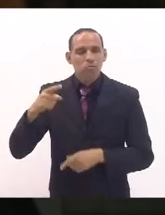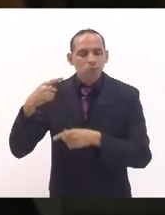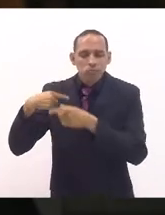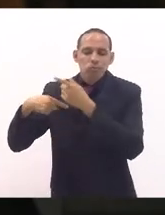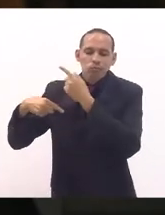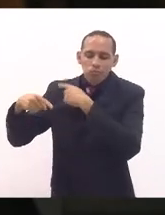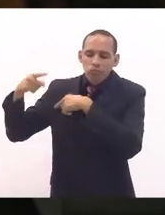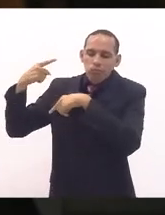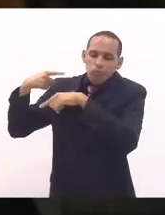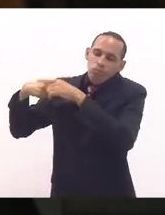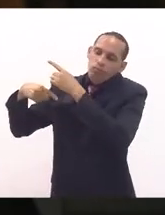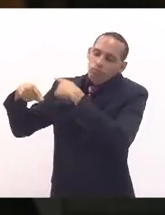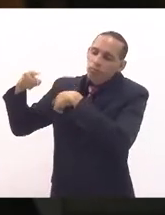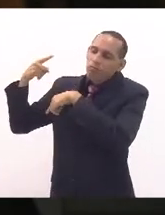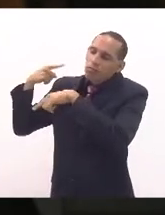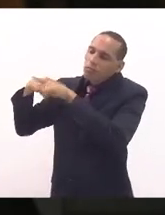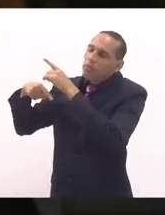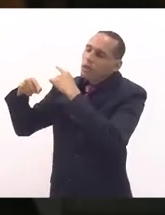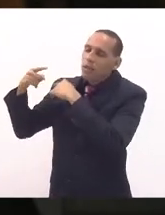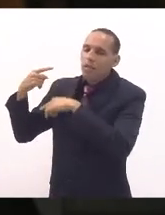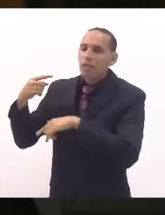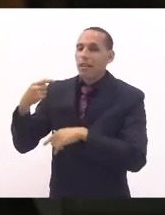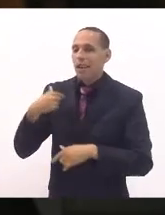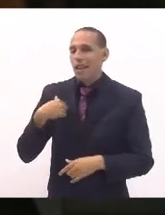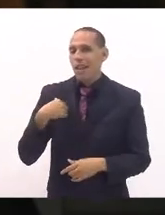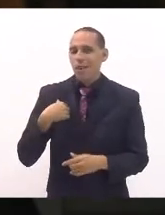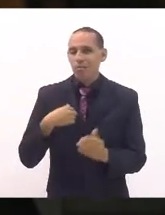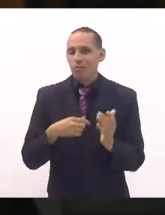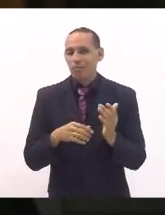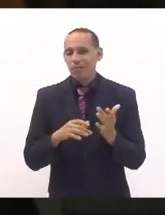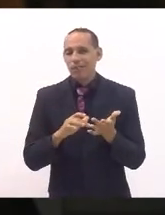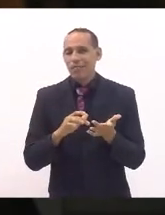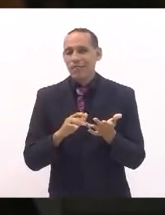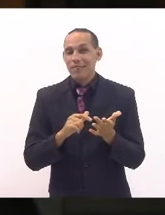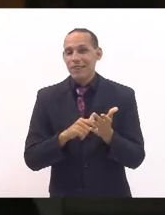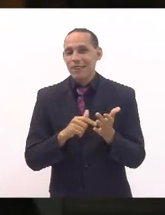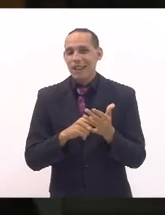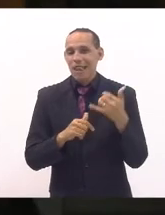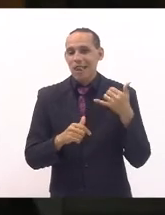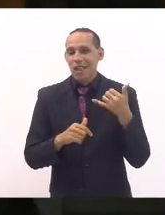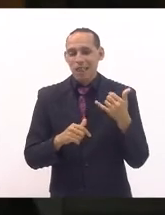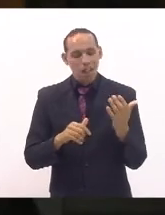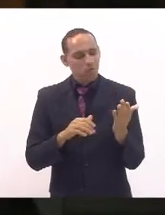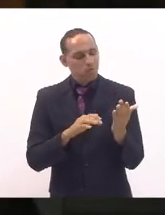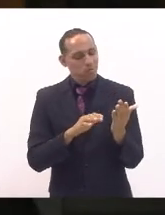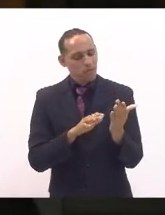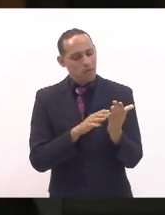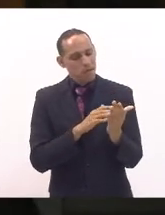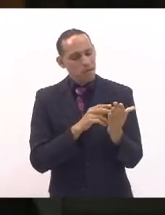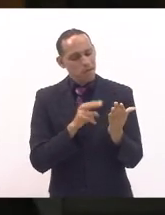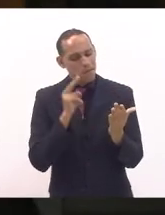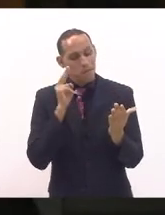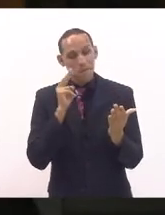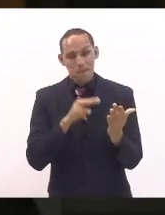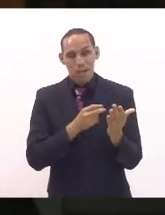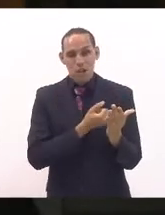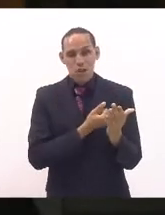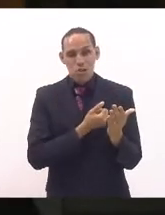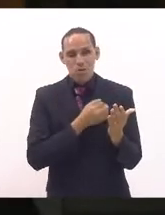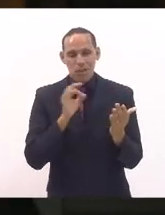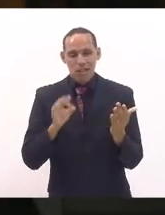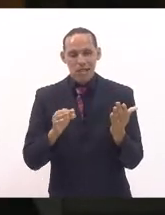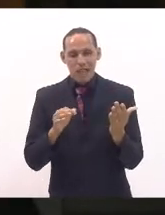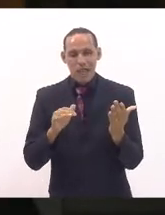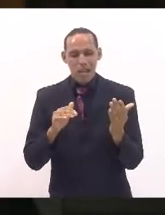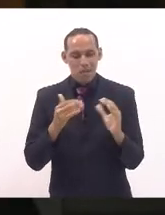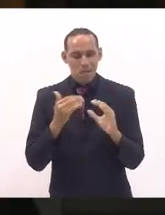voltar mais o passado. E estou sempre ao telefone para tirar os números da mensagem corretamente.